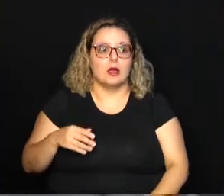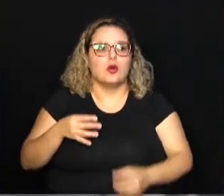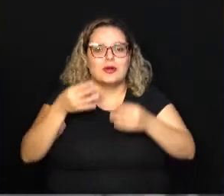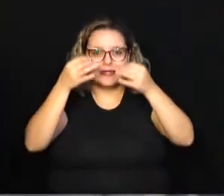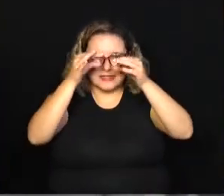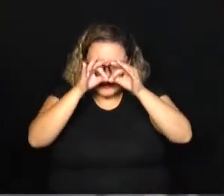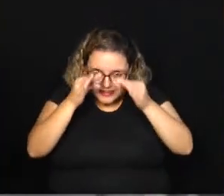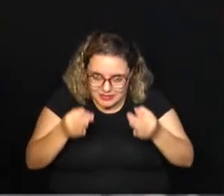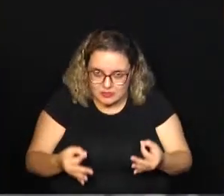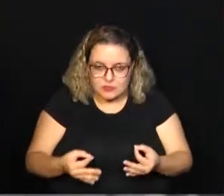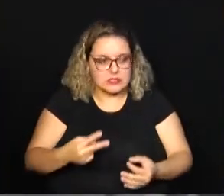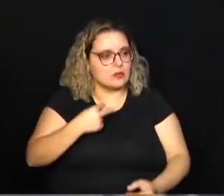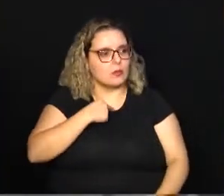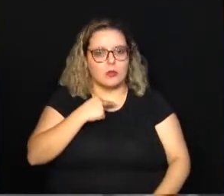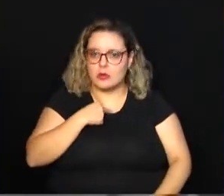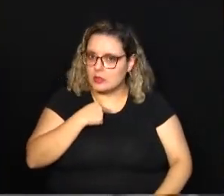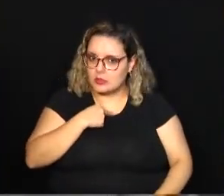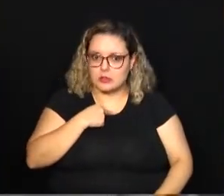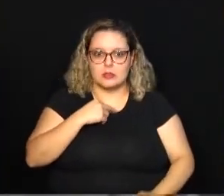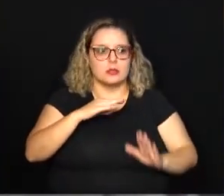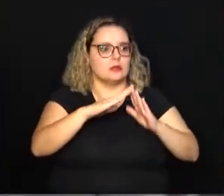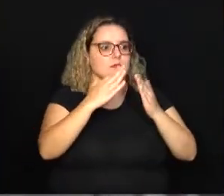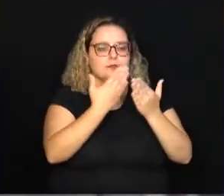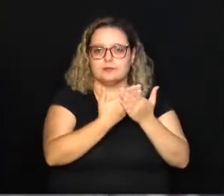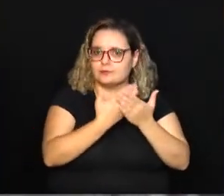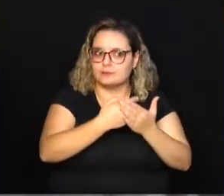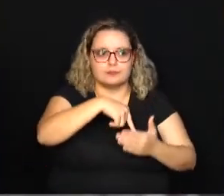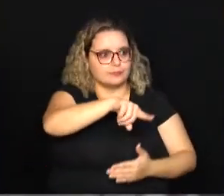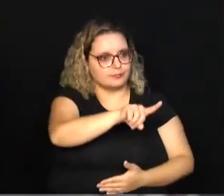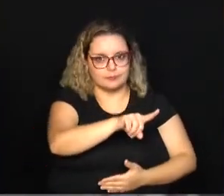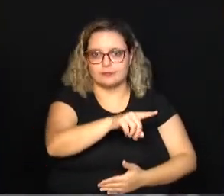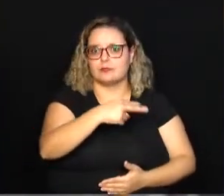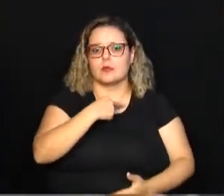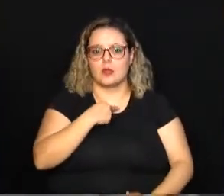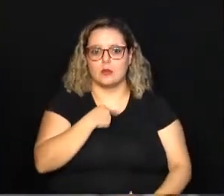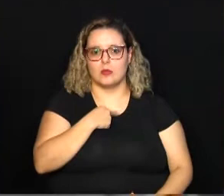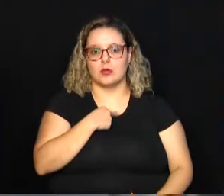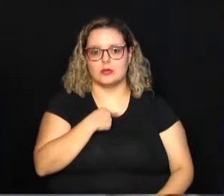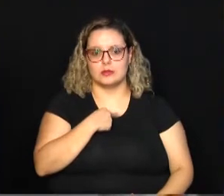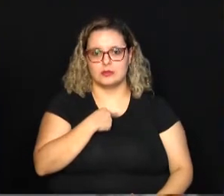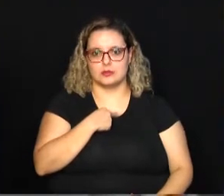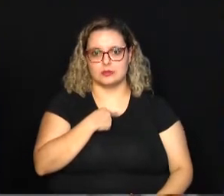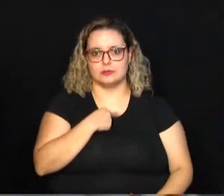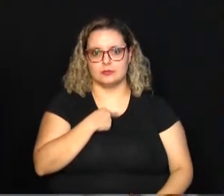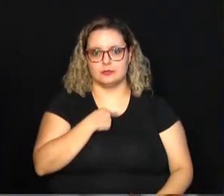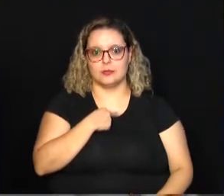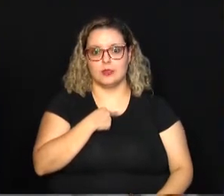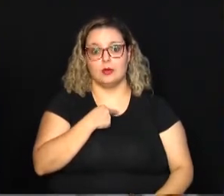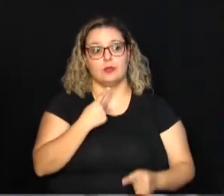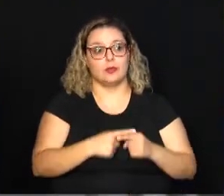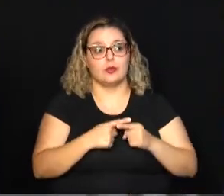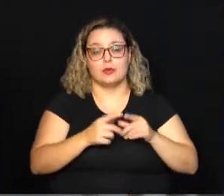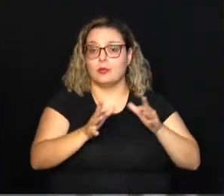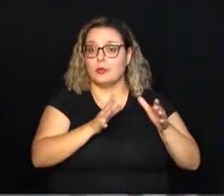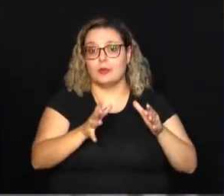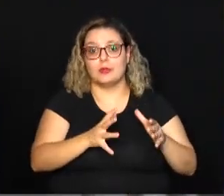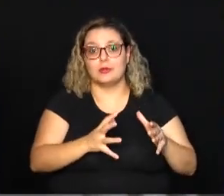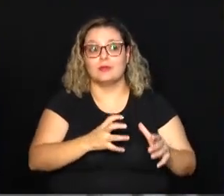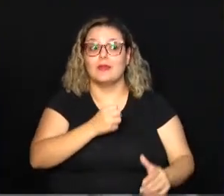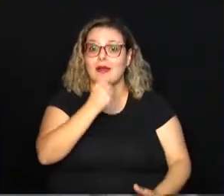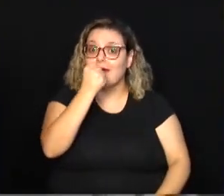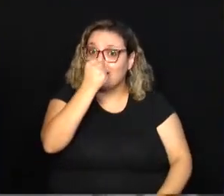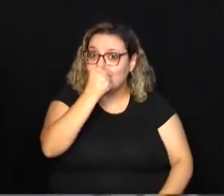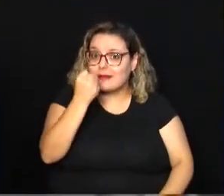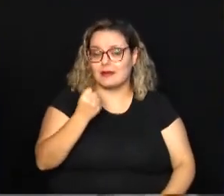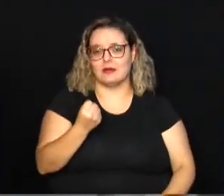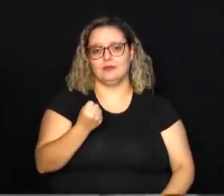está grande, obriga os pais a saírem de casa para levar para a escola, e isso piora a nossa ideia de restrição